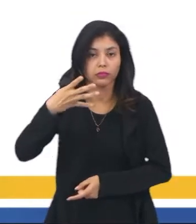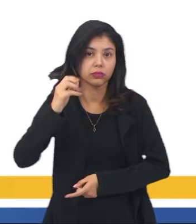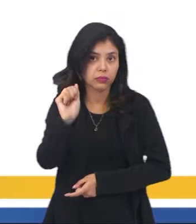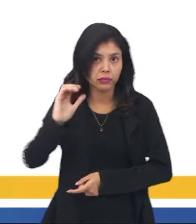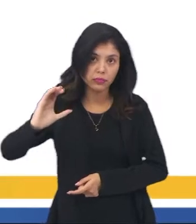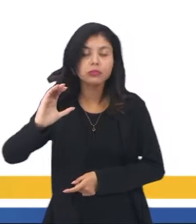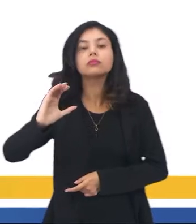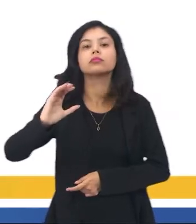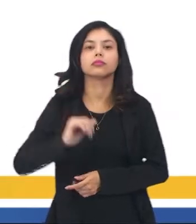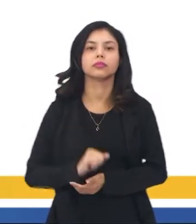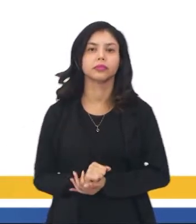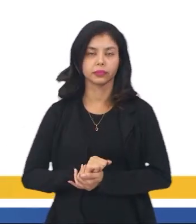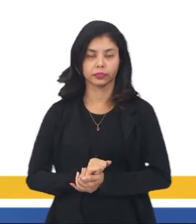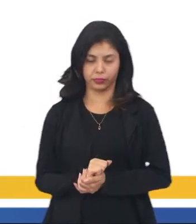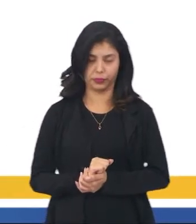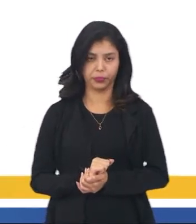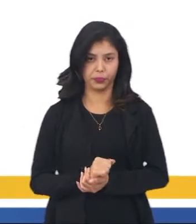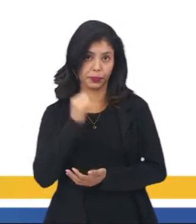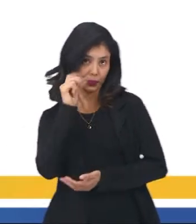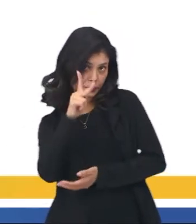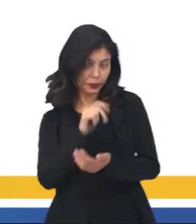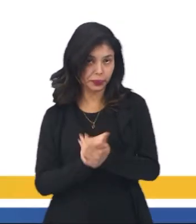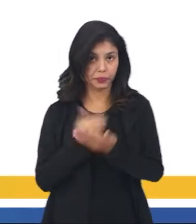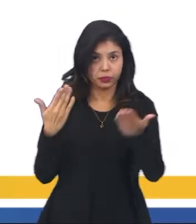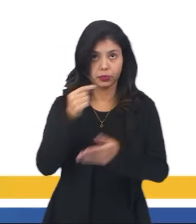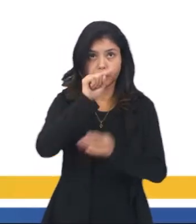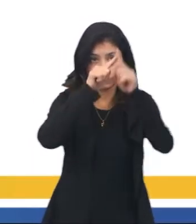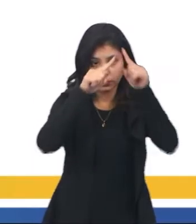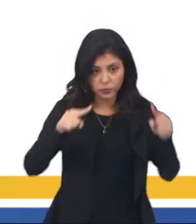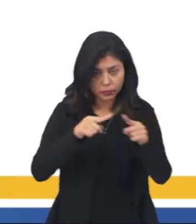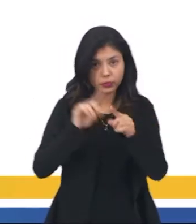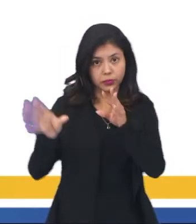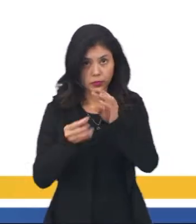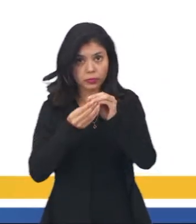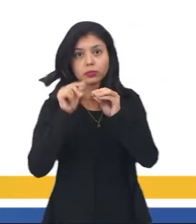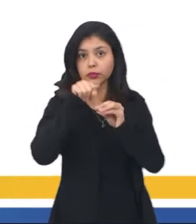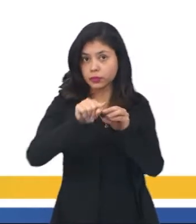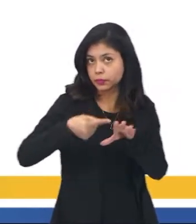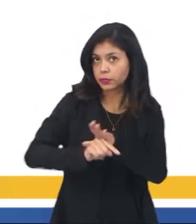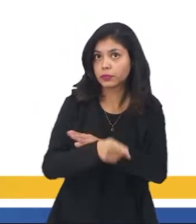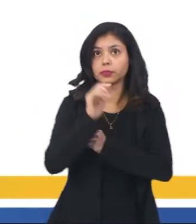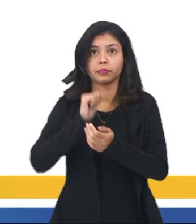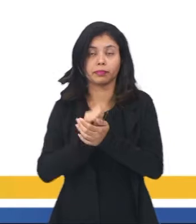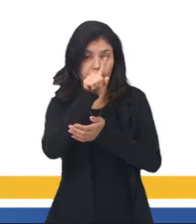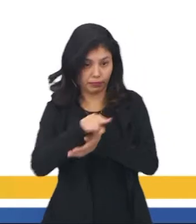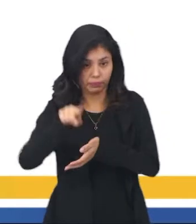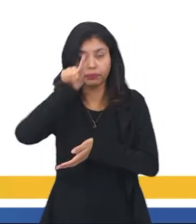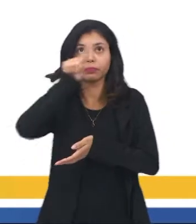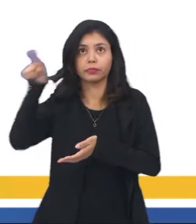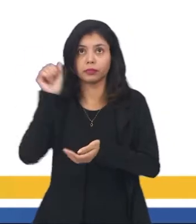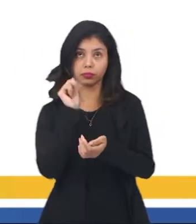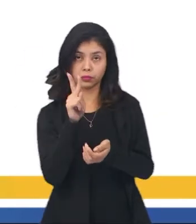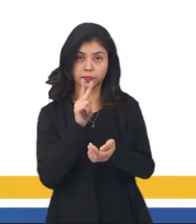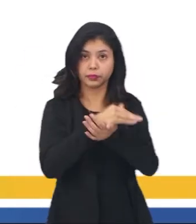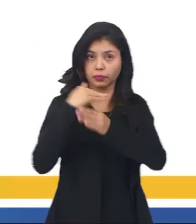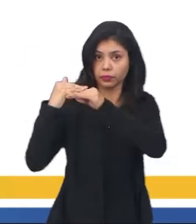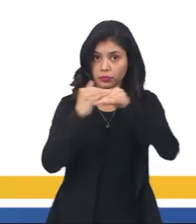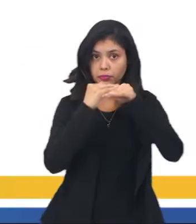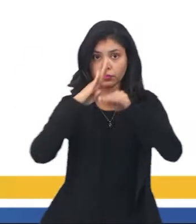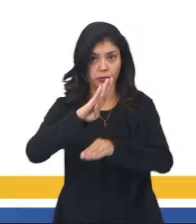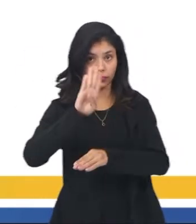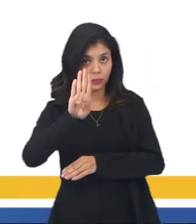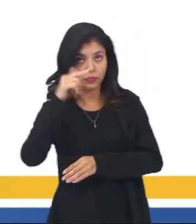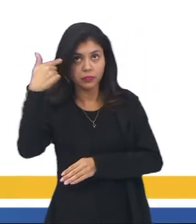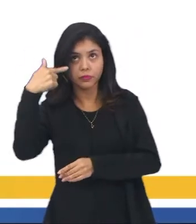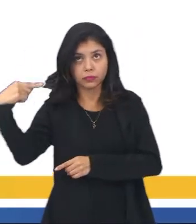b² menos 4ac, ok? O delta, a gente vai colocar ele aqui dentro da raiz, ó, porque ele é igual a